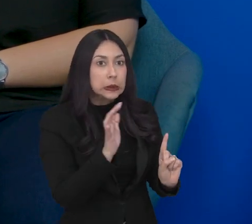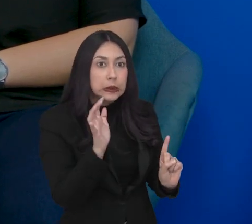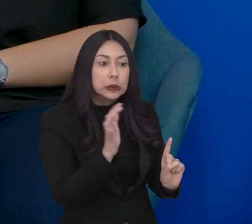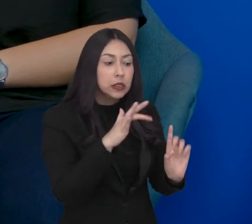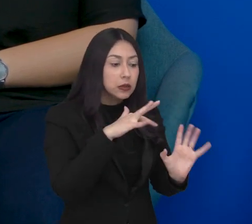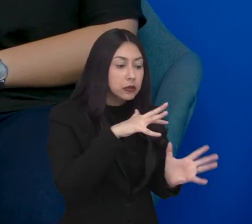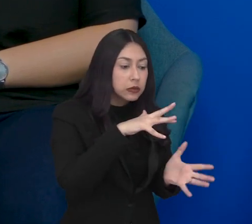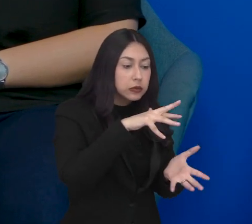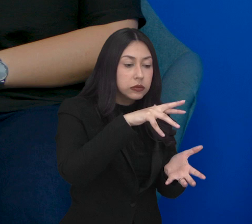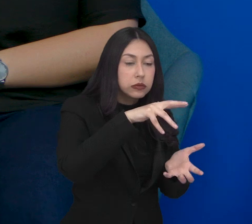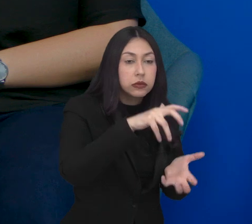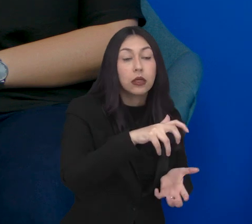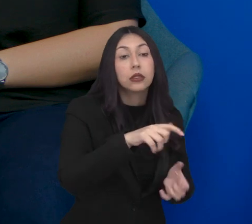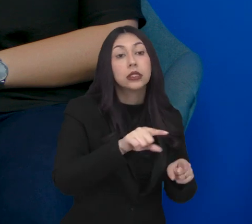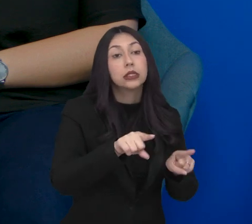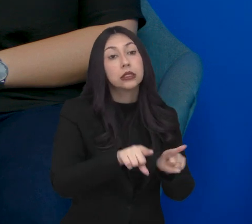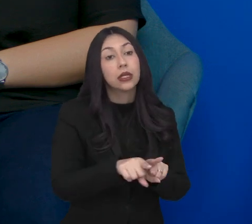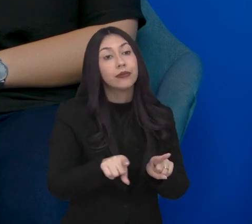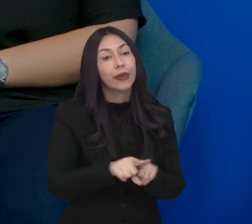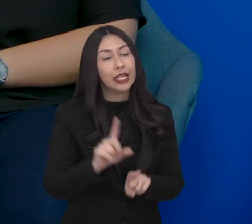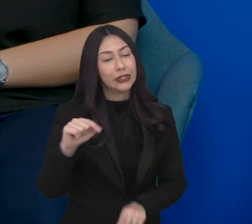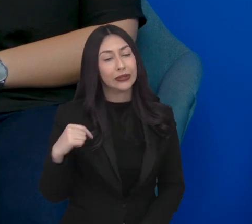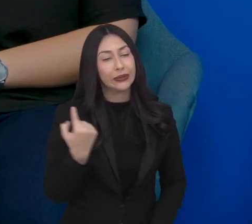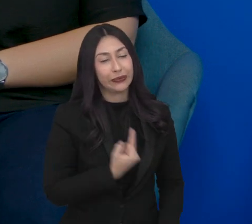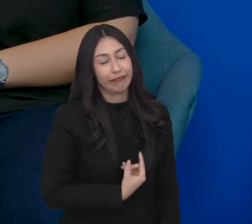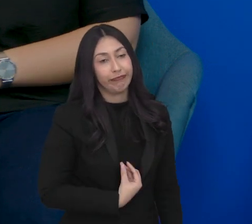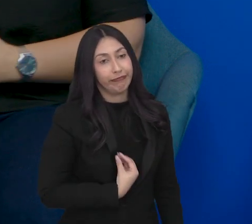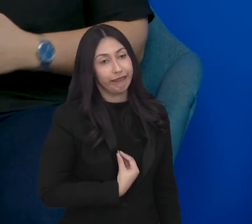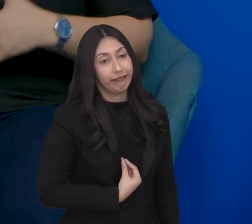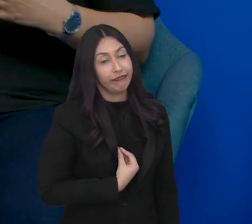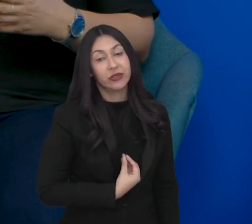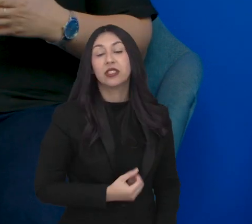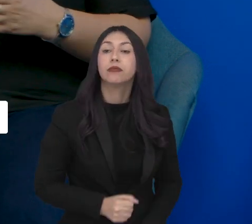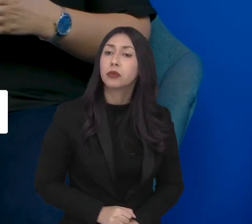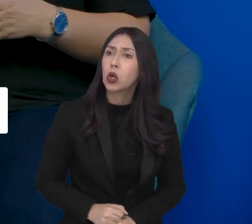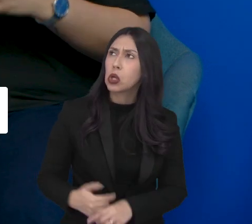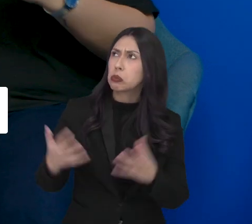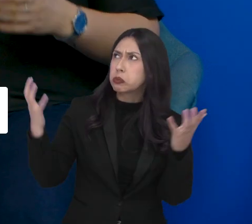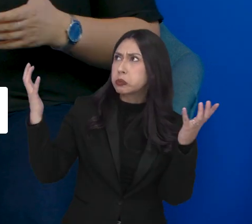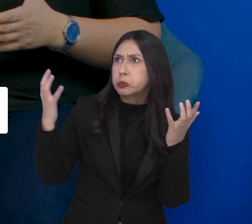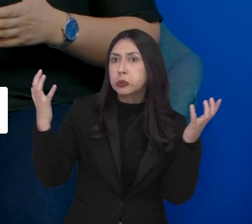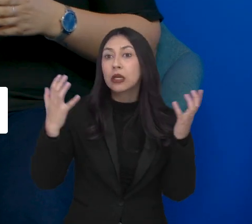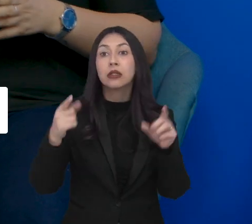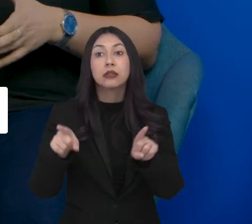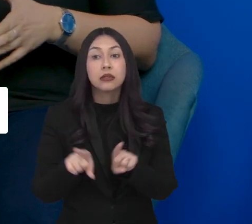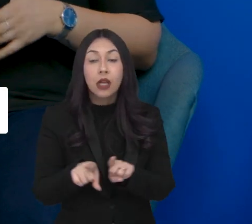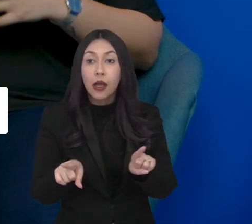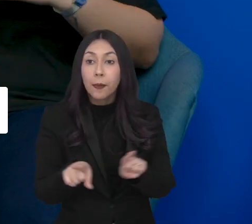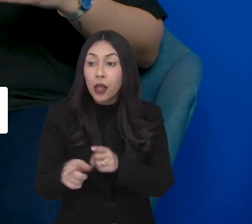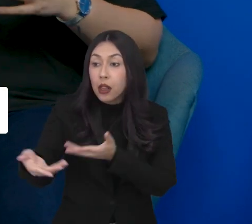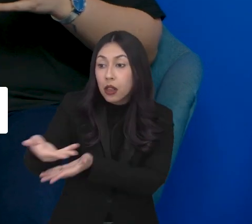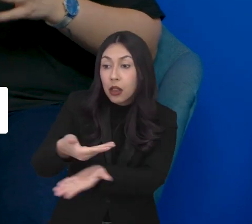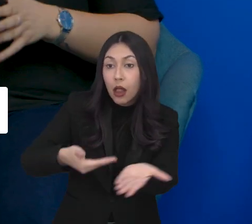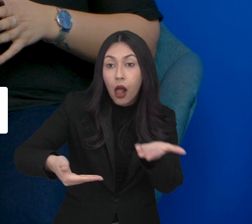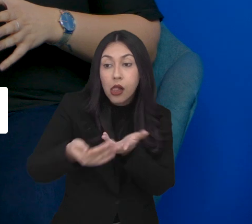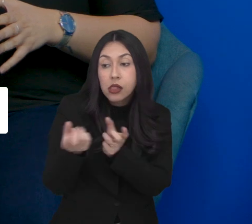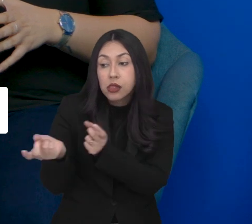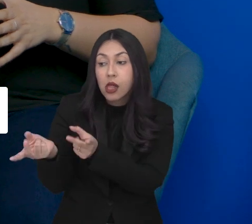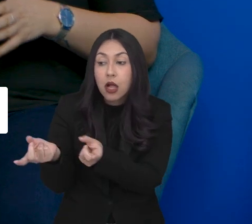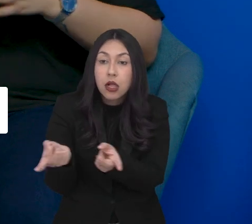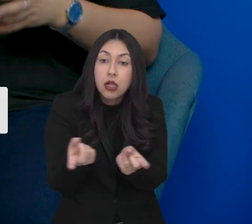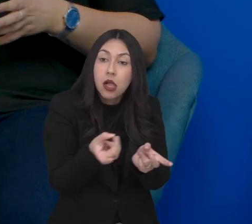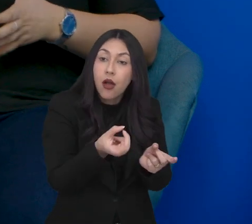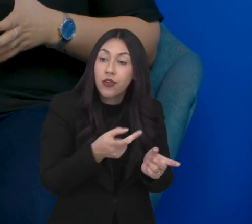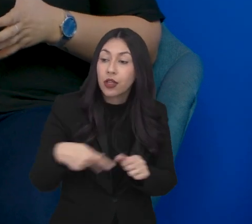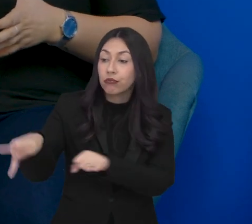funcionamento do planeta e, consequentemente, as nossas vidas. E esse impacto também chega nas relações comerciais entre os